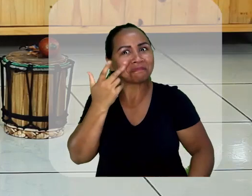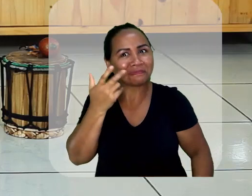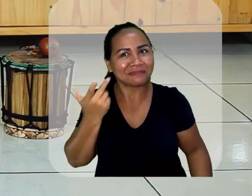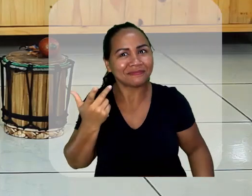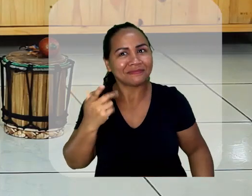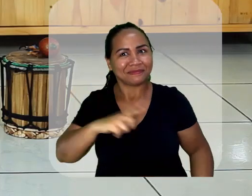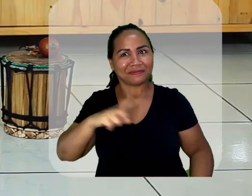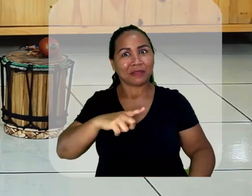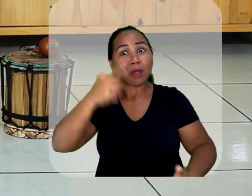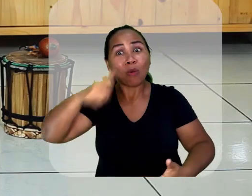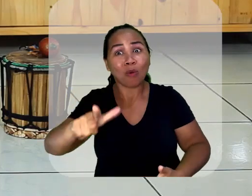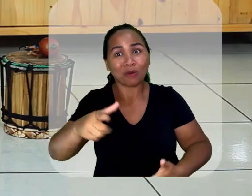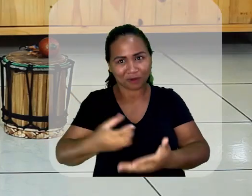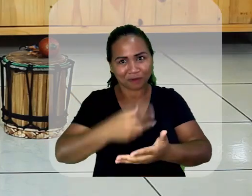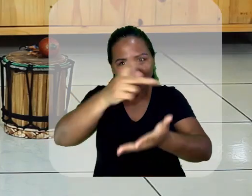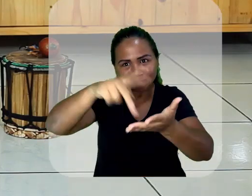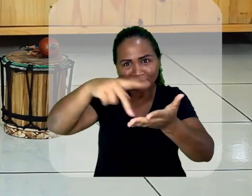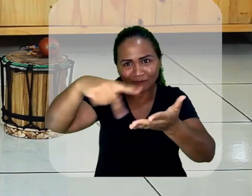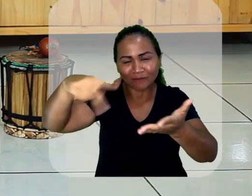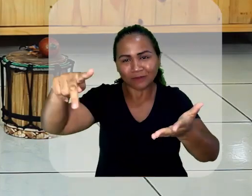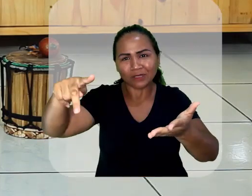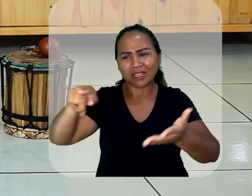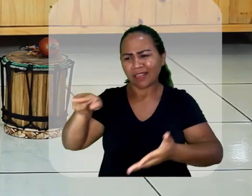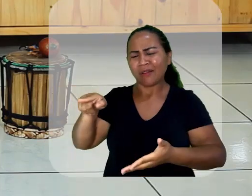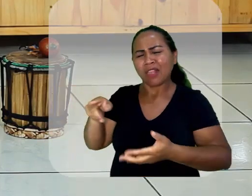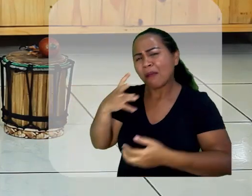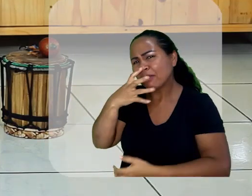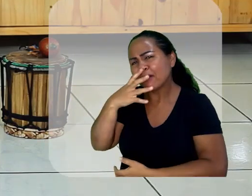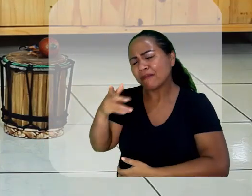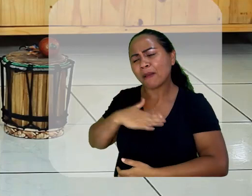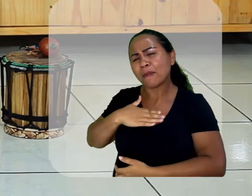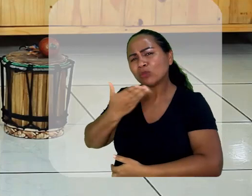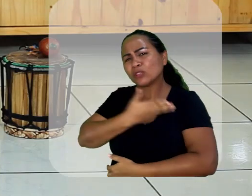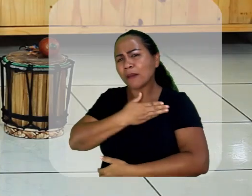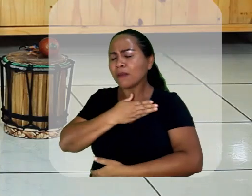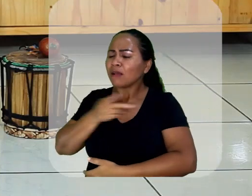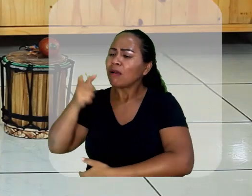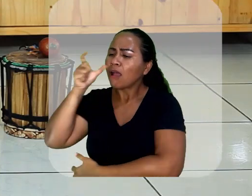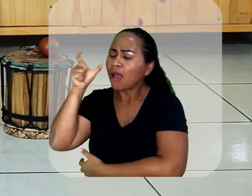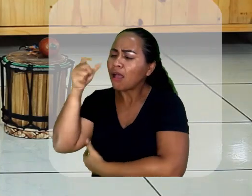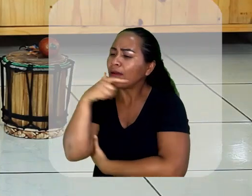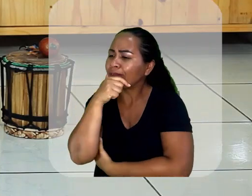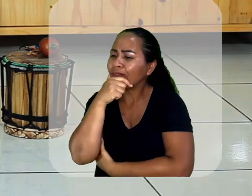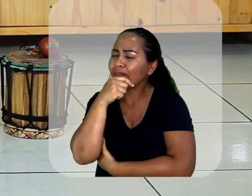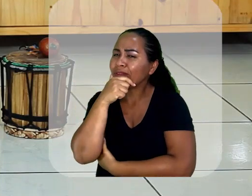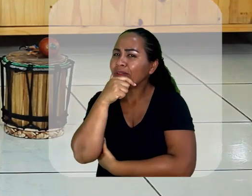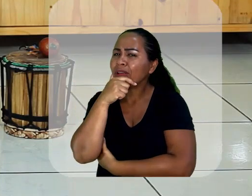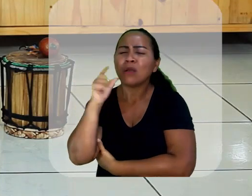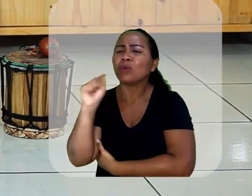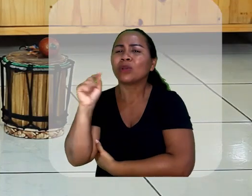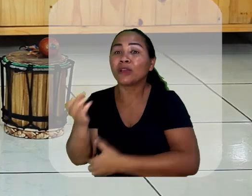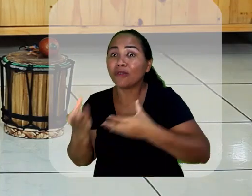eu fiz inspirada aí na canção de alguns amigos, que fala do que realmente a gente guarda, né? O que tem importância, né,